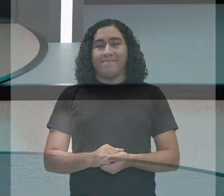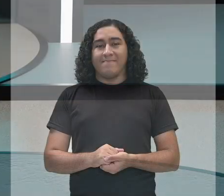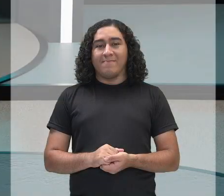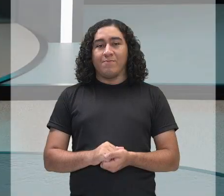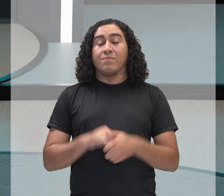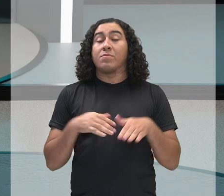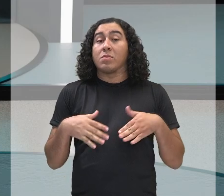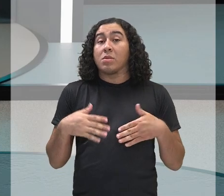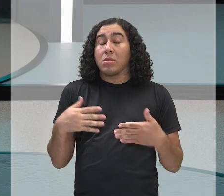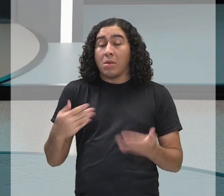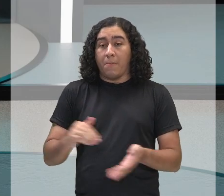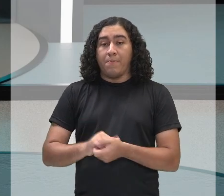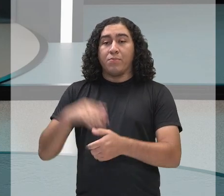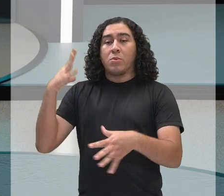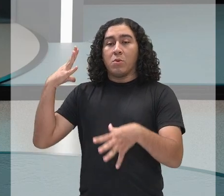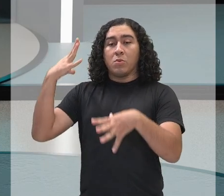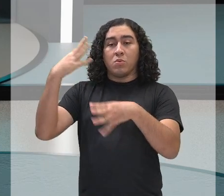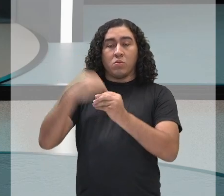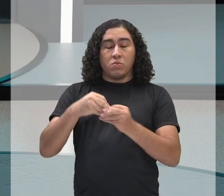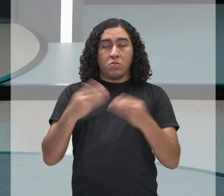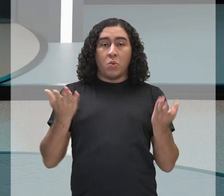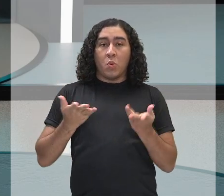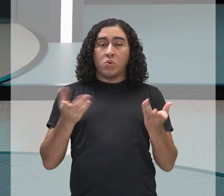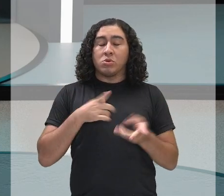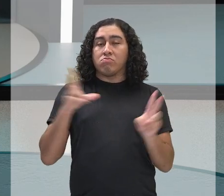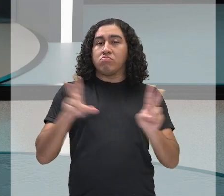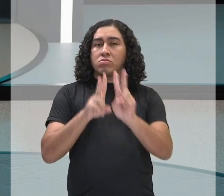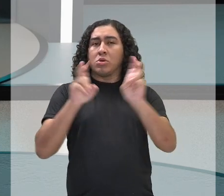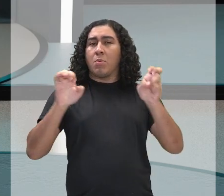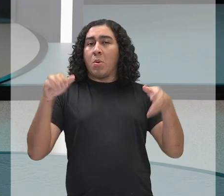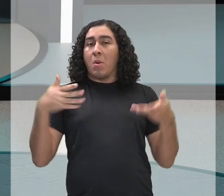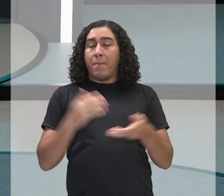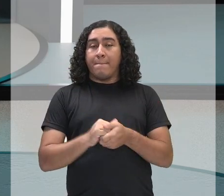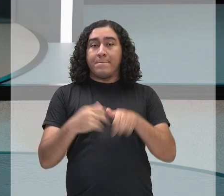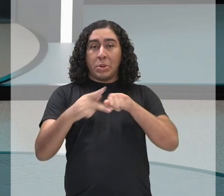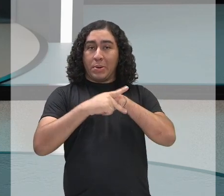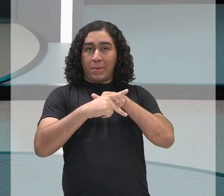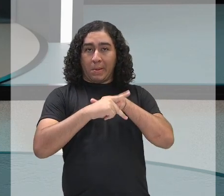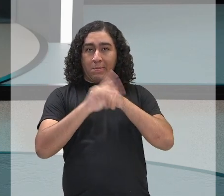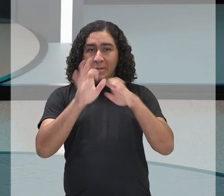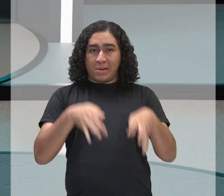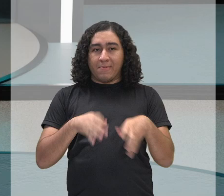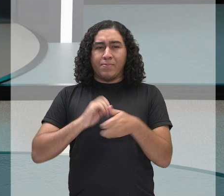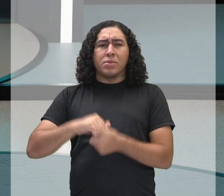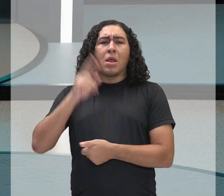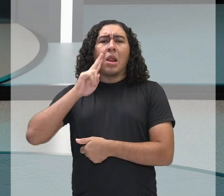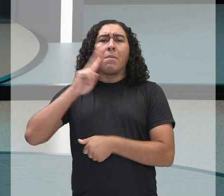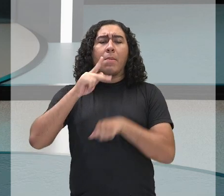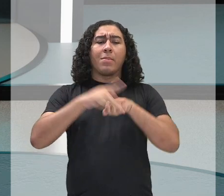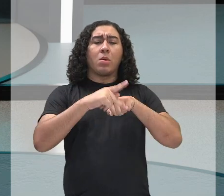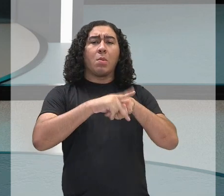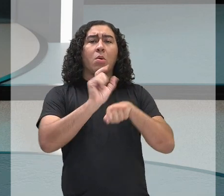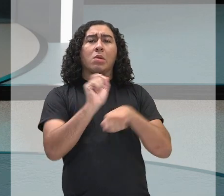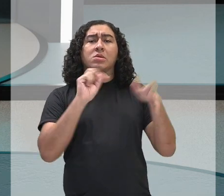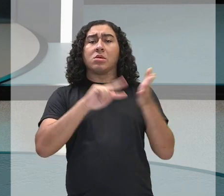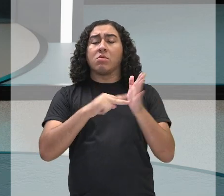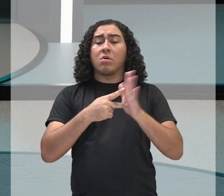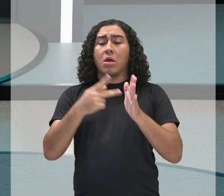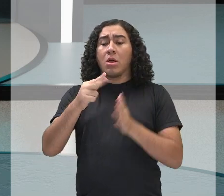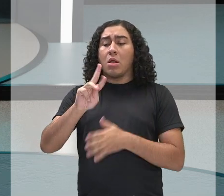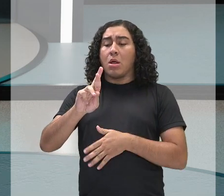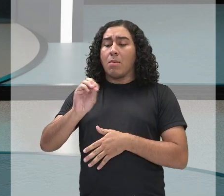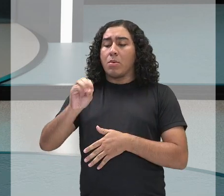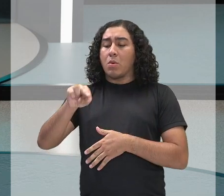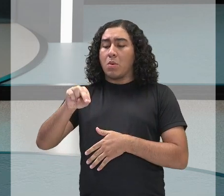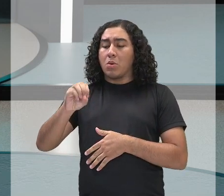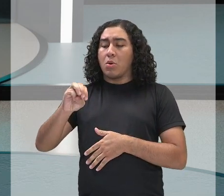Então, nossa revisão de hoje vai começar aí falando dos pronomes. Vamos relembrar o que é um pronome? Quando a gente fala de pronome,